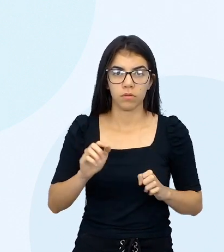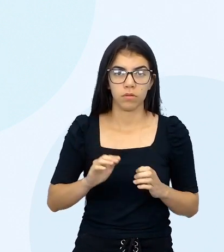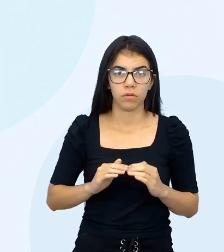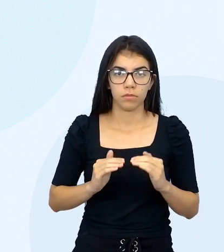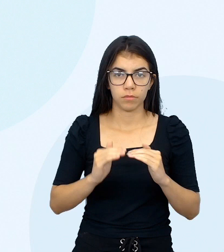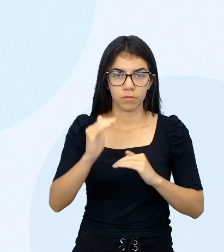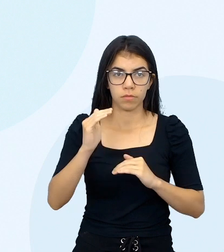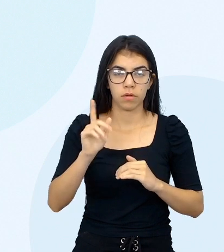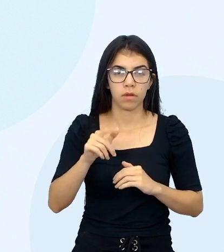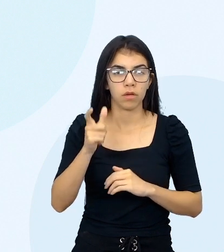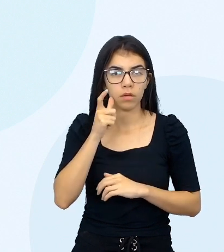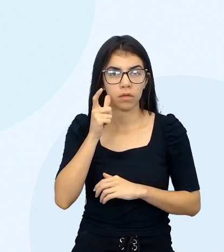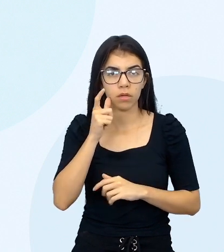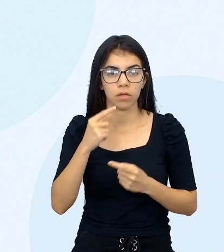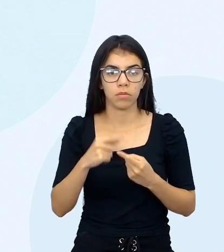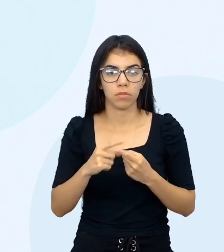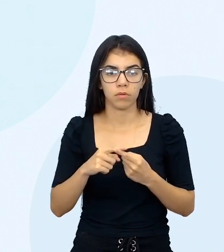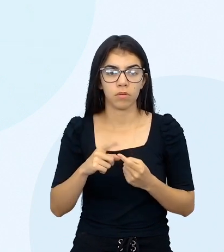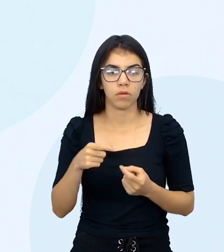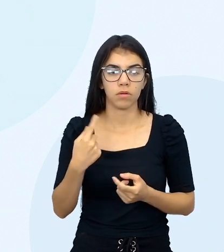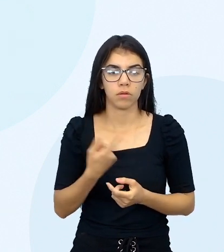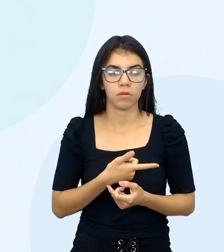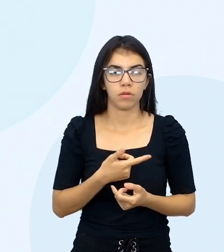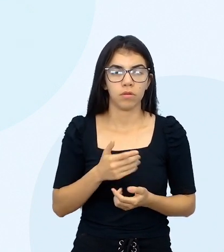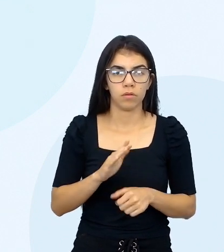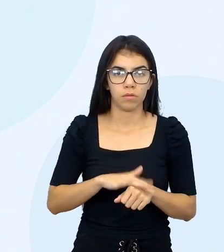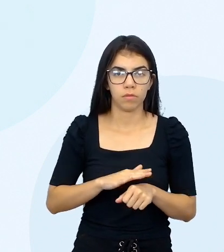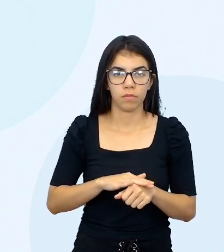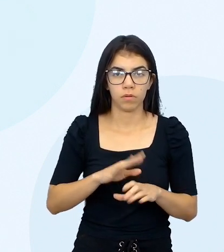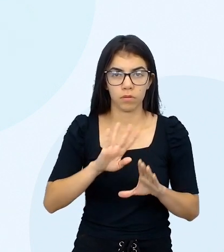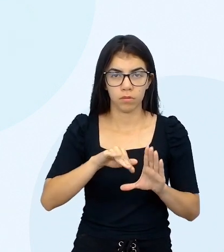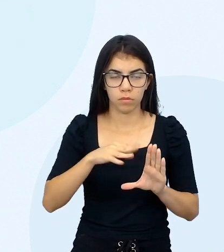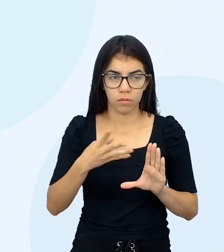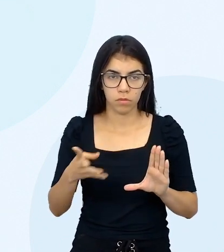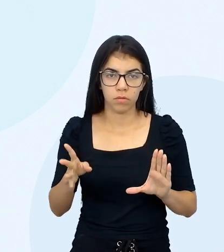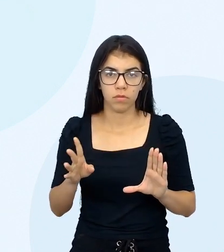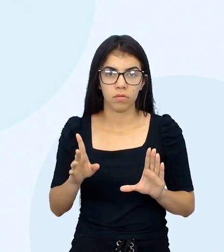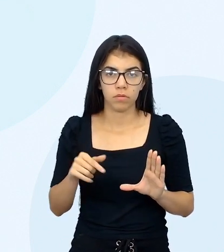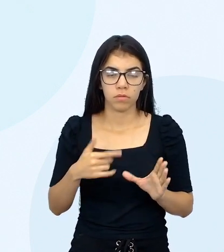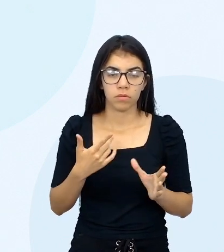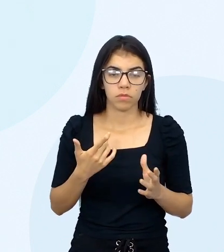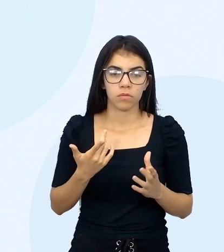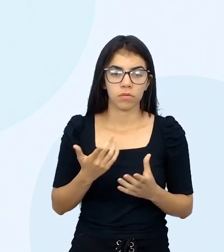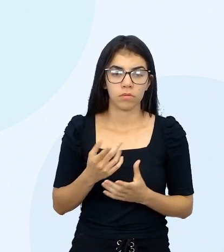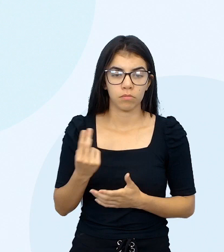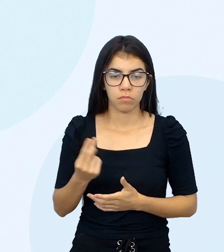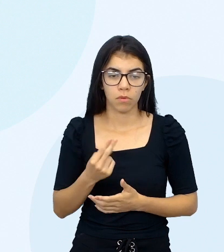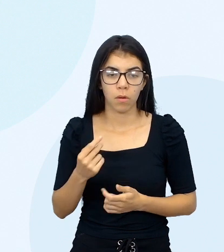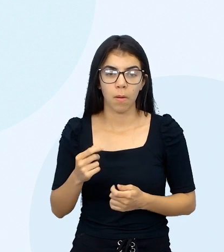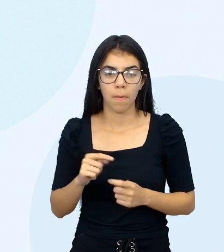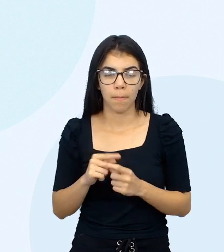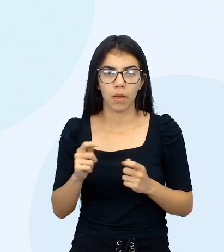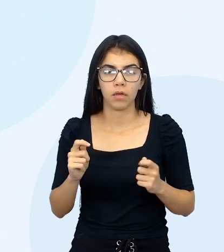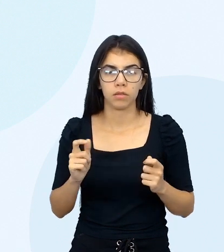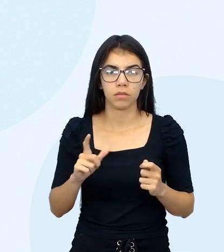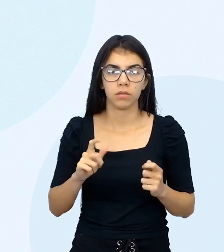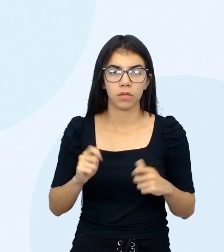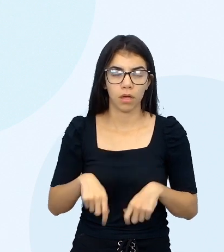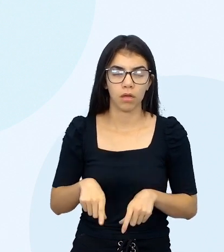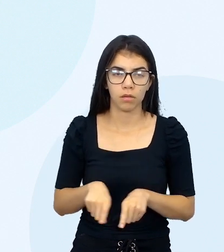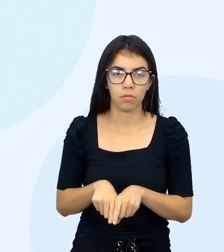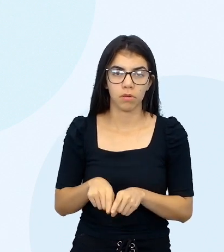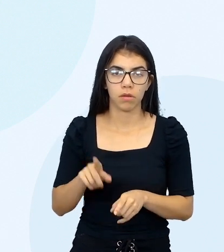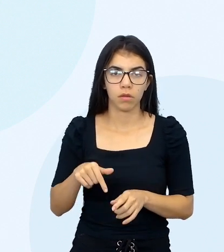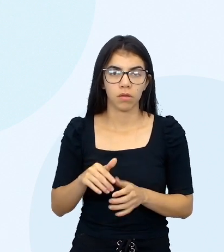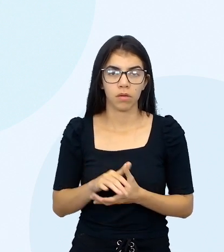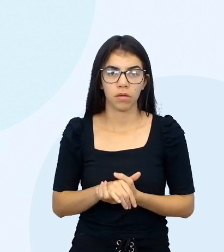Excel é interessante porque é inviável você fazer um gráfico desse Imagina, à mão, menos né? 35, Não a tem gente ia ter como. que descer. Ah, não ia rolar, né, Osmar? Não. Não ia. Então, vamos ver